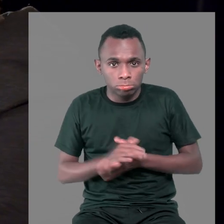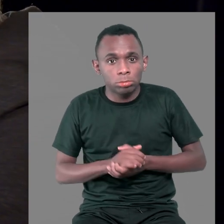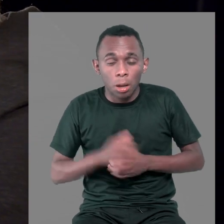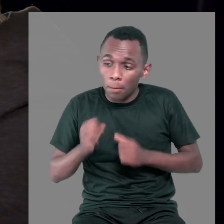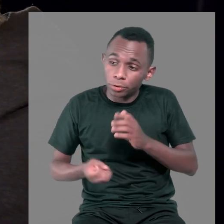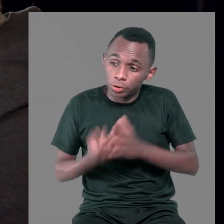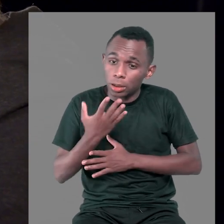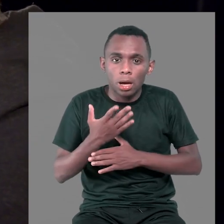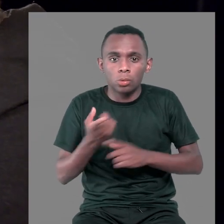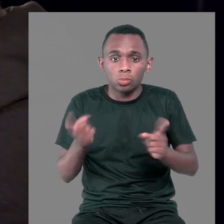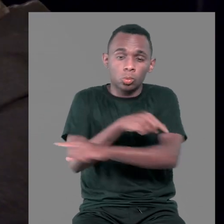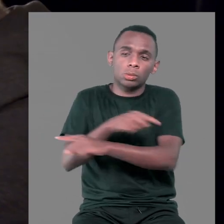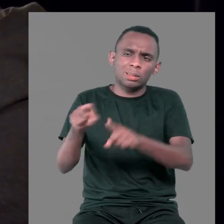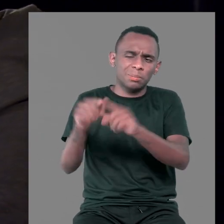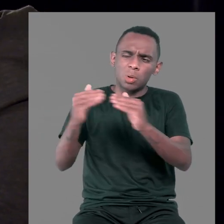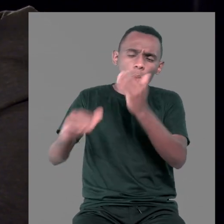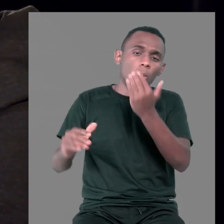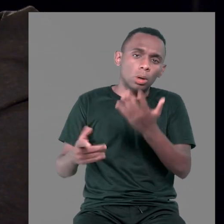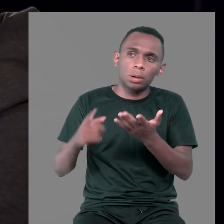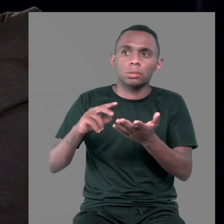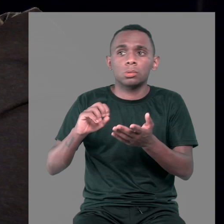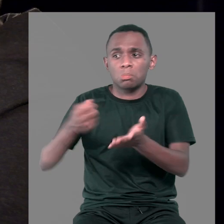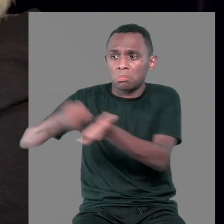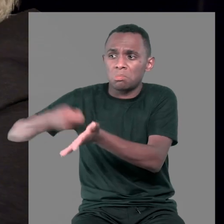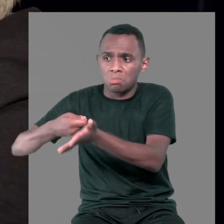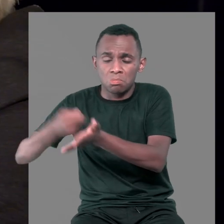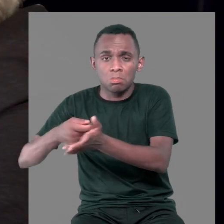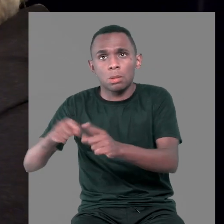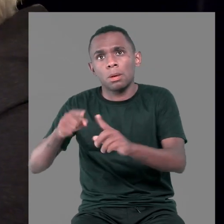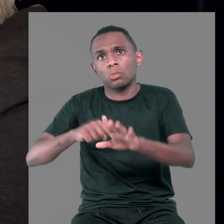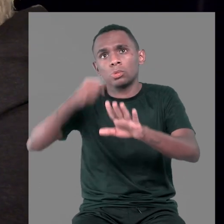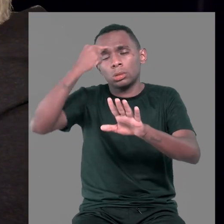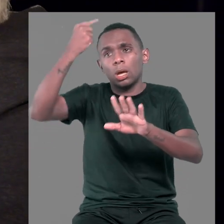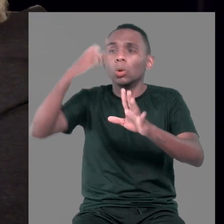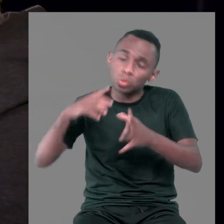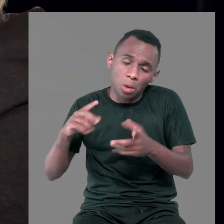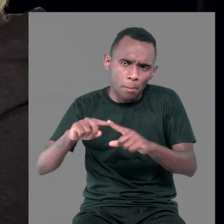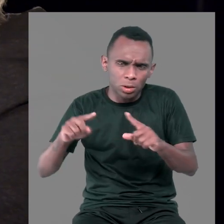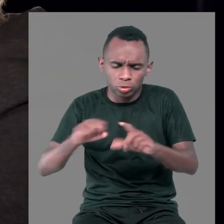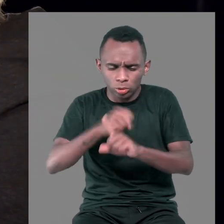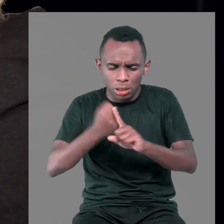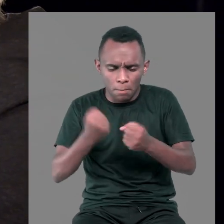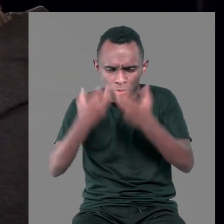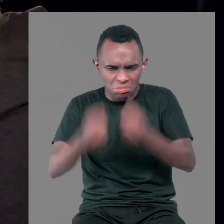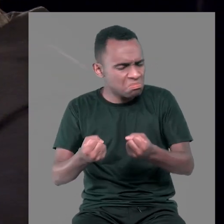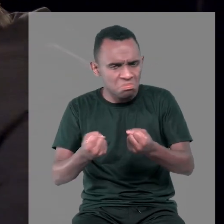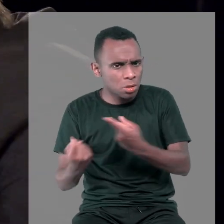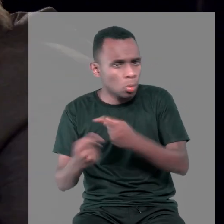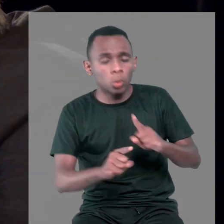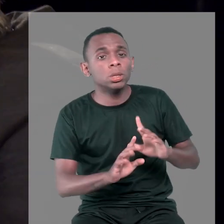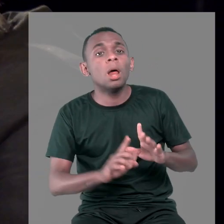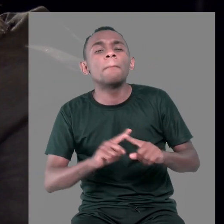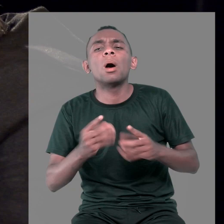tentar conservar a sua existência? Para tentar conservar a liberdade, por exemplo. Então,